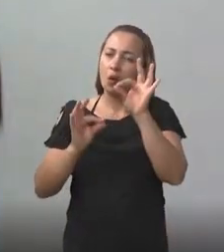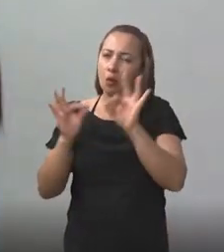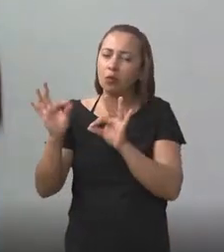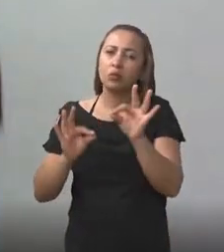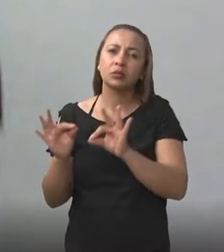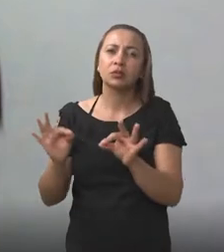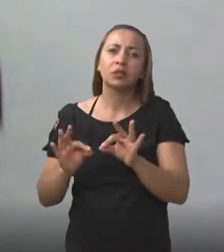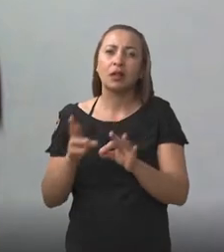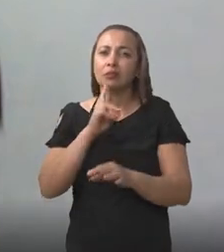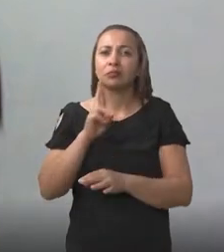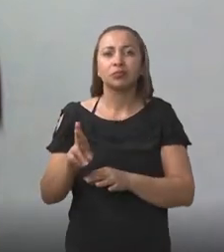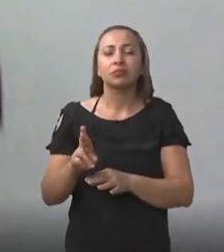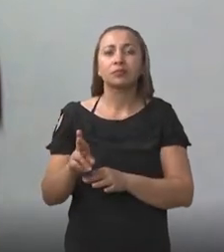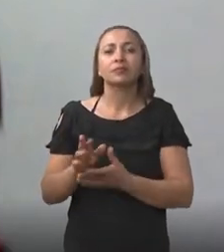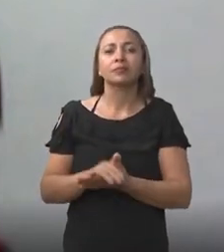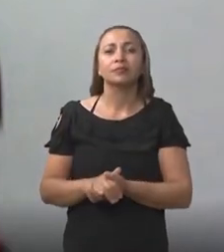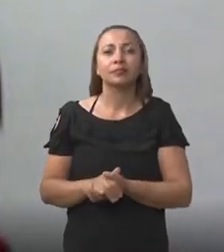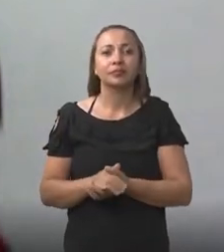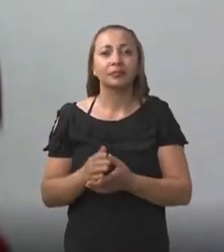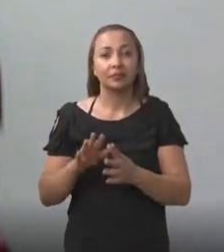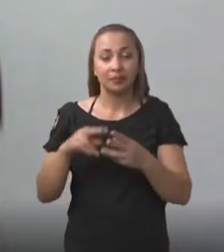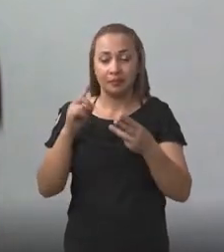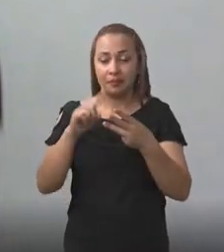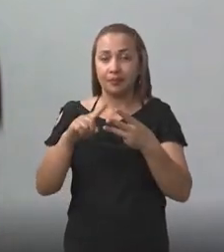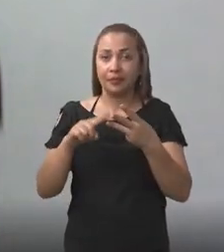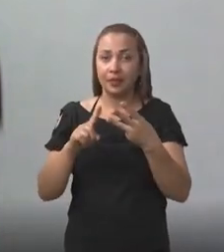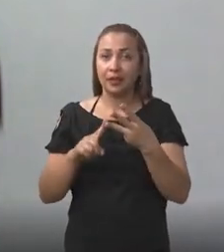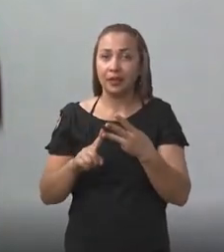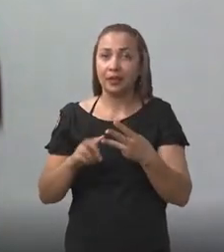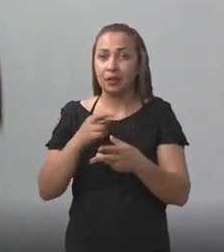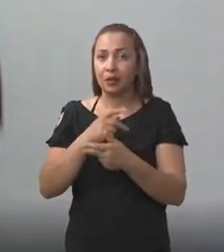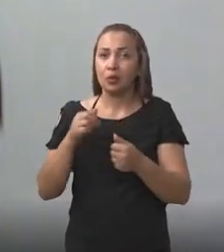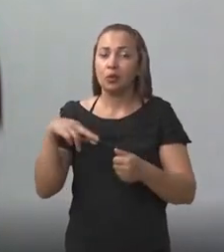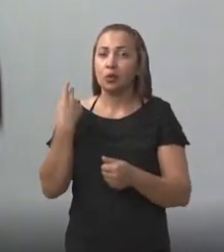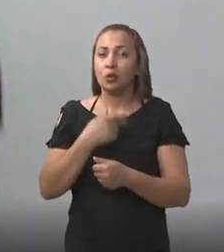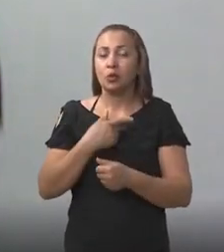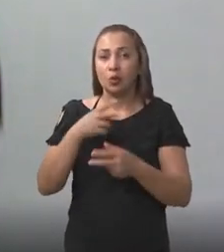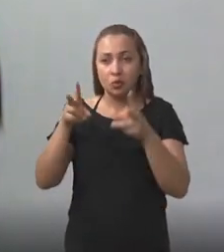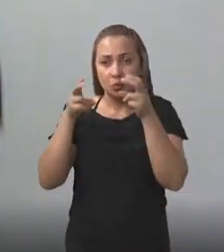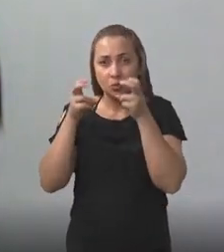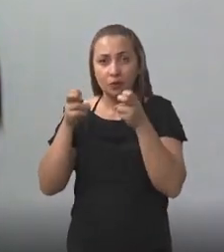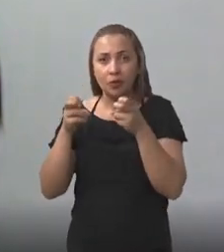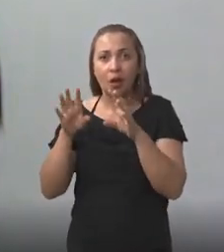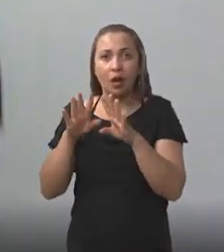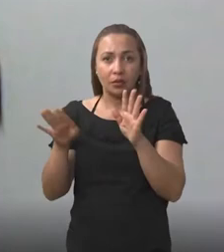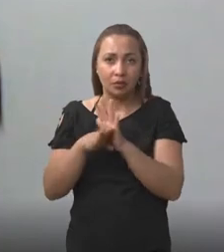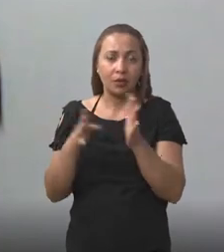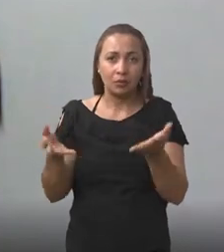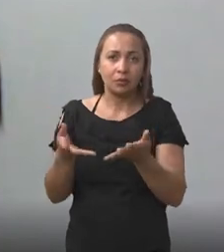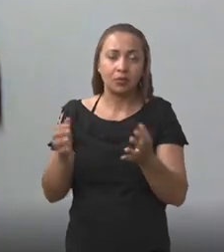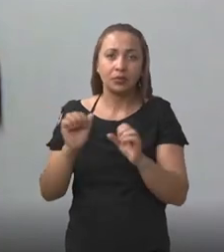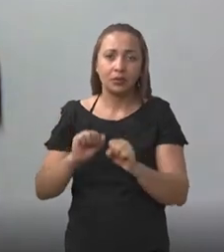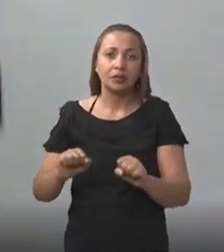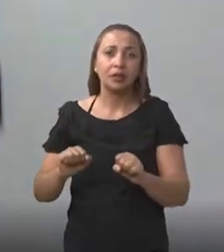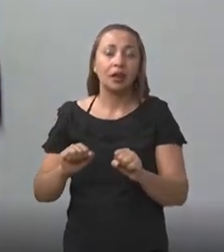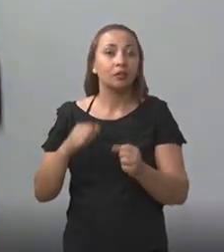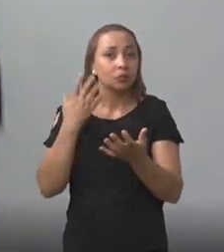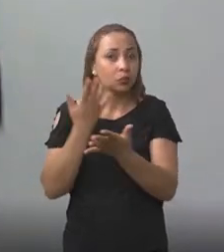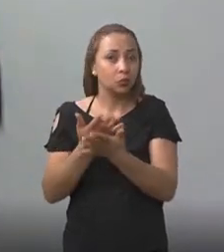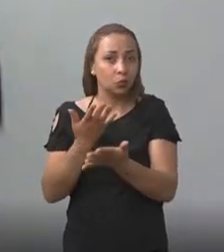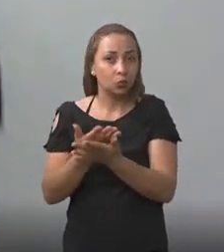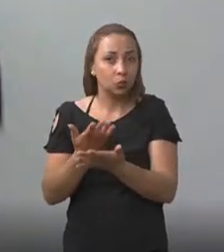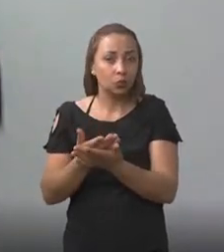isso vai mudar, porque até então são resultados preliminares. Então, as três coisas que a gente observou até o momento foi isso. Mas o estudo,